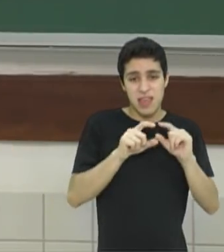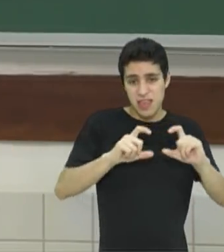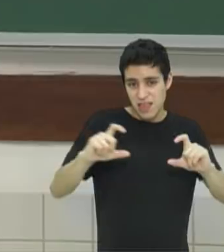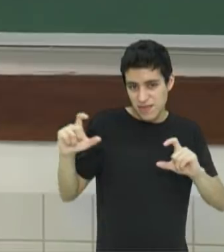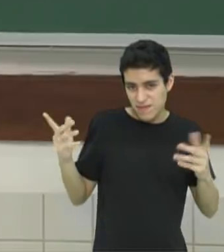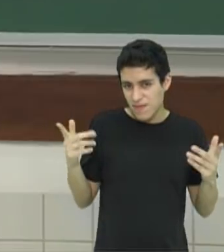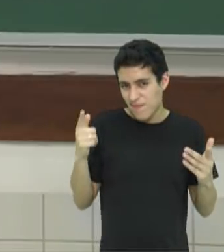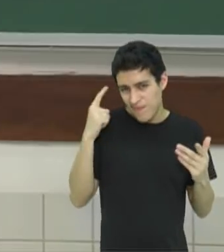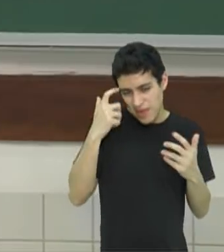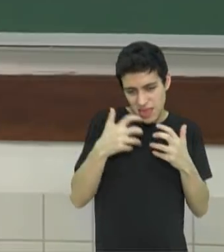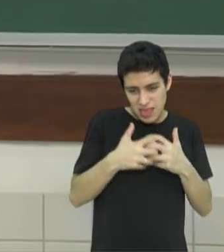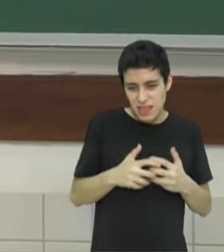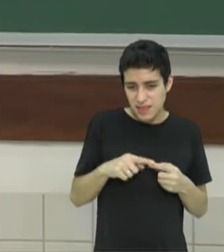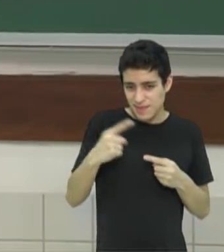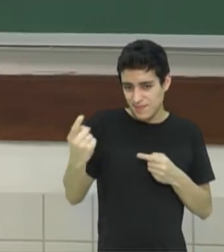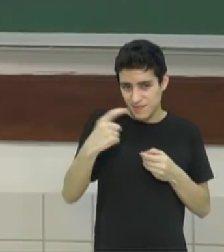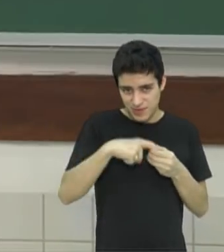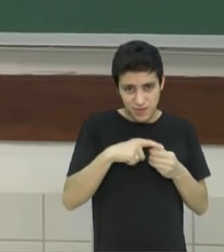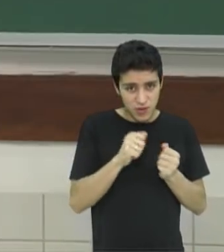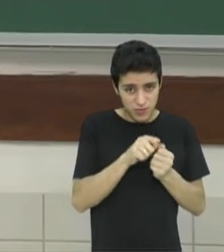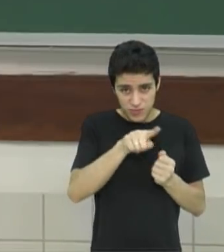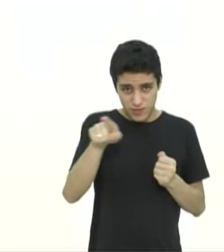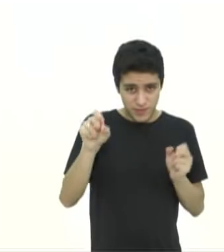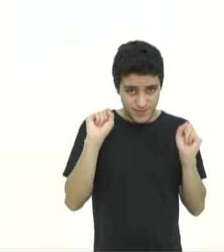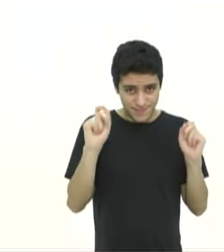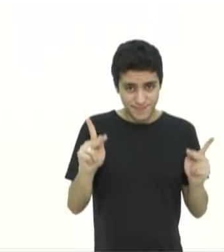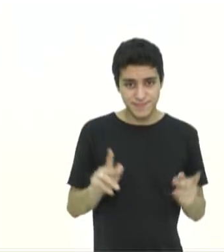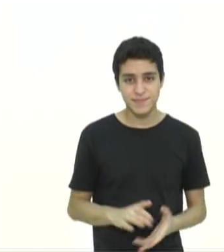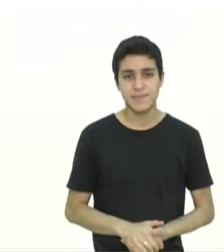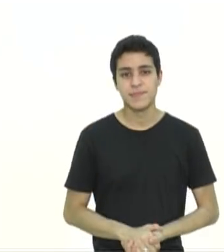Pense um pouquinho nisso e daqui a pouco eu volto com vocês.